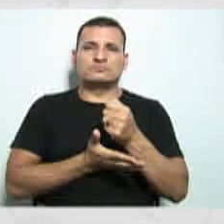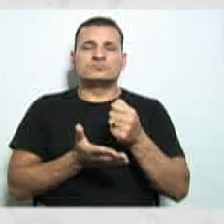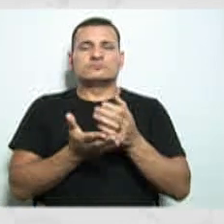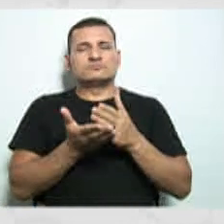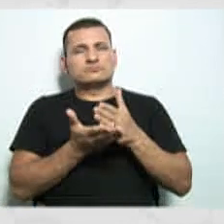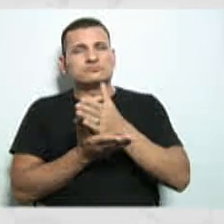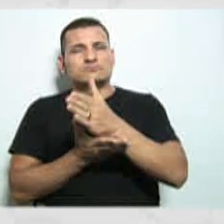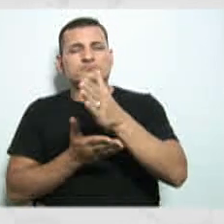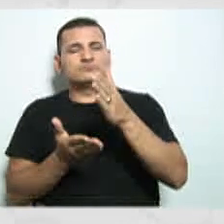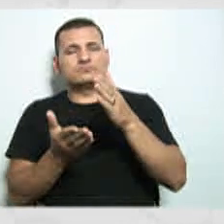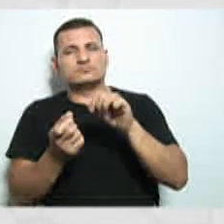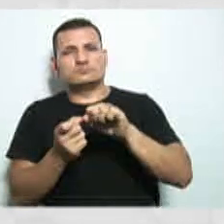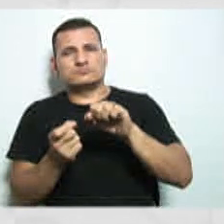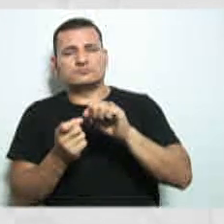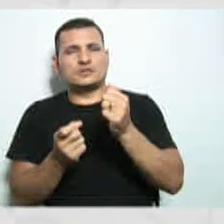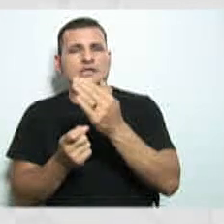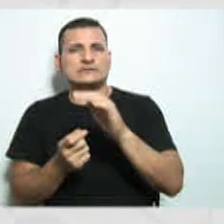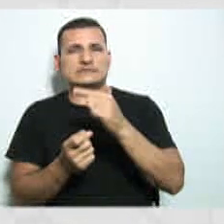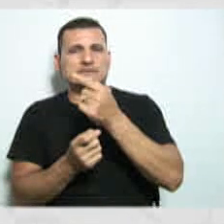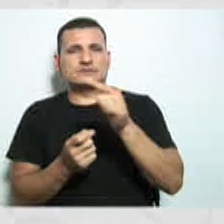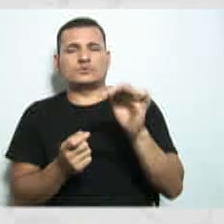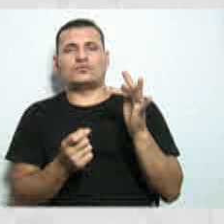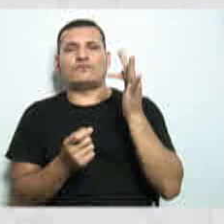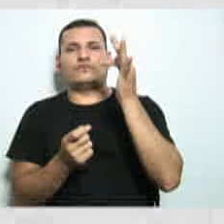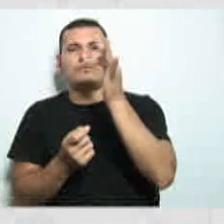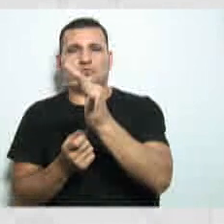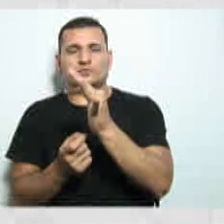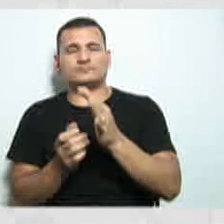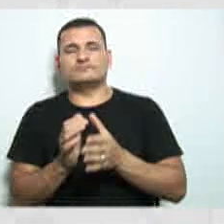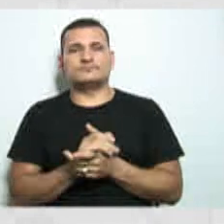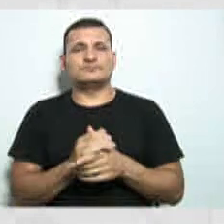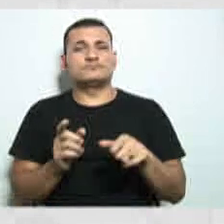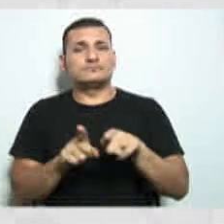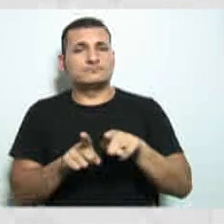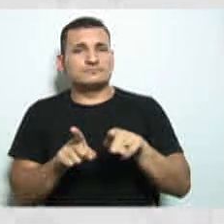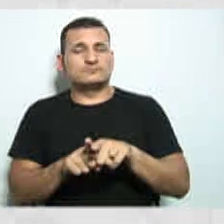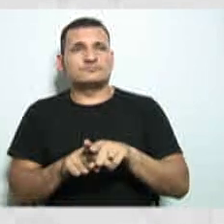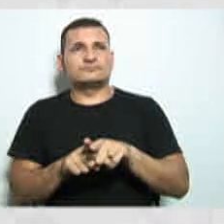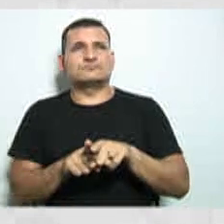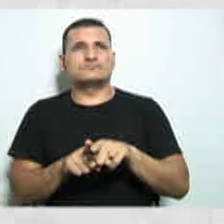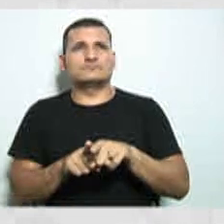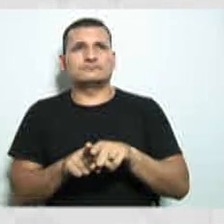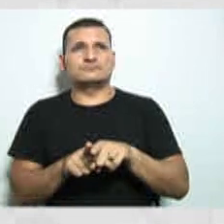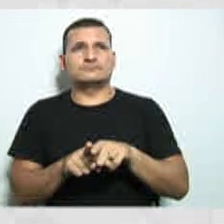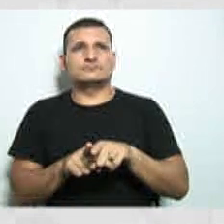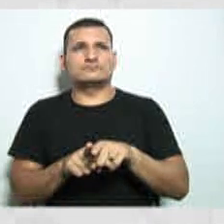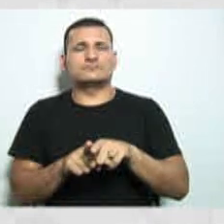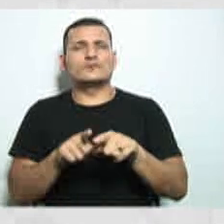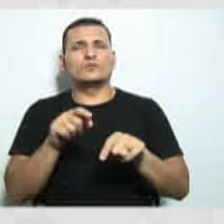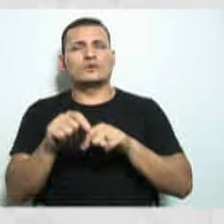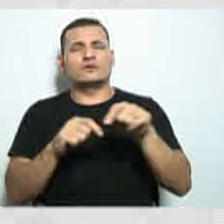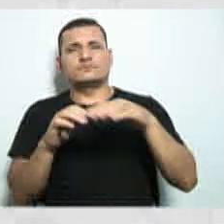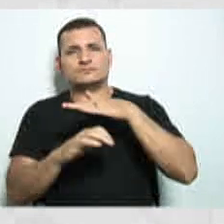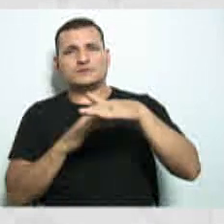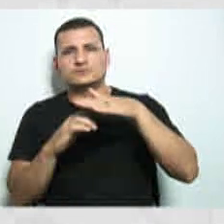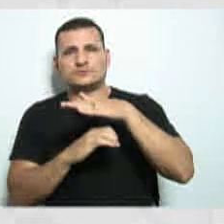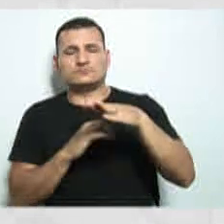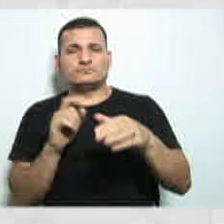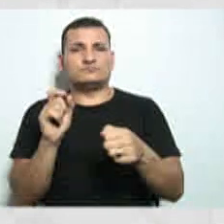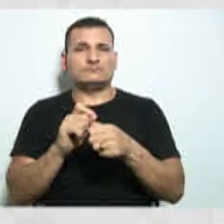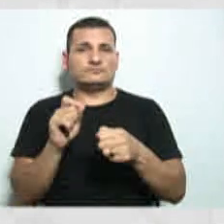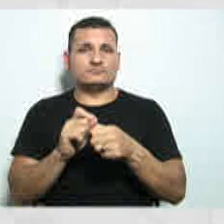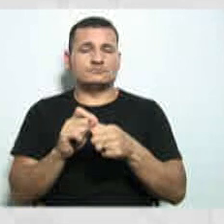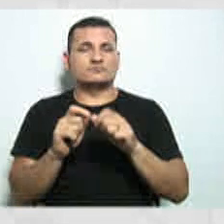ação para esse futuro. Ela compreende também a organização, o que a organização fará de modo